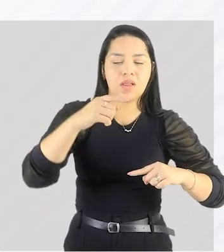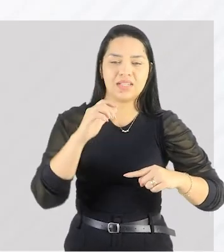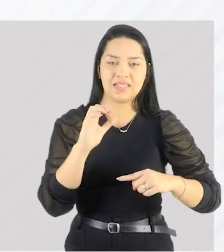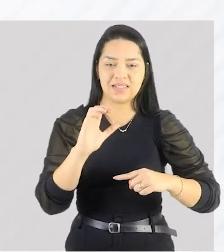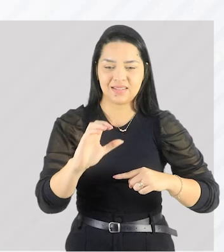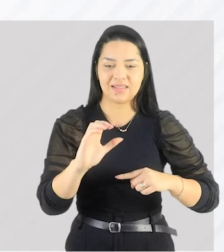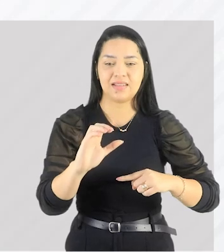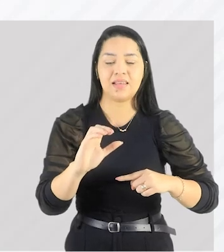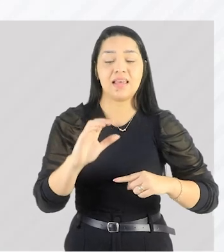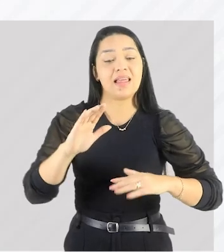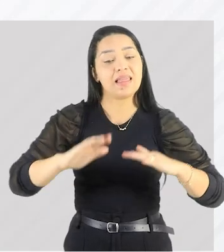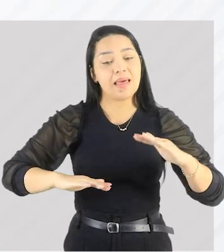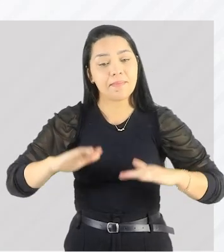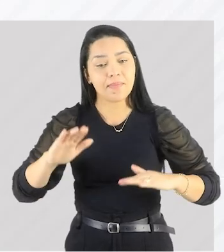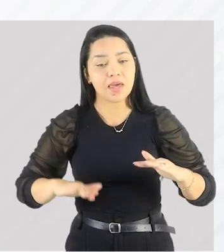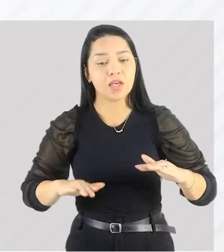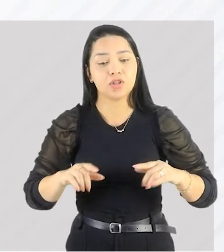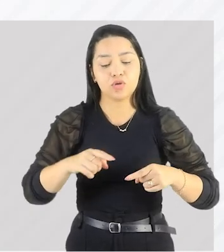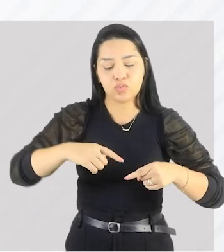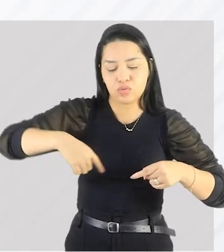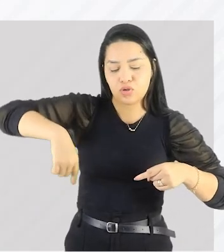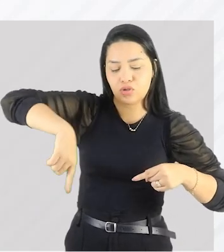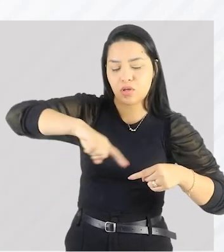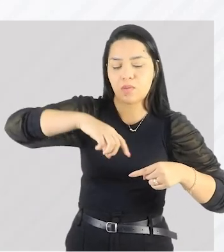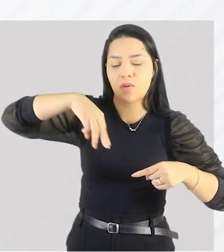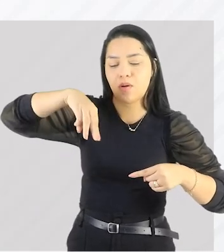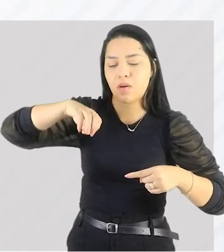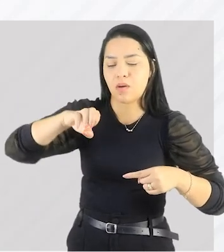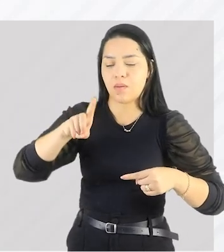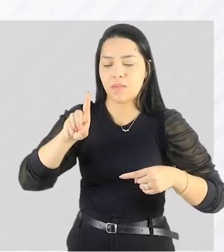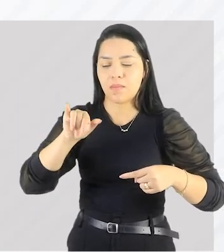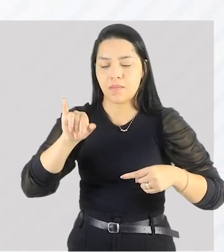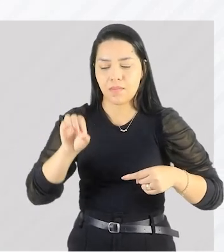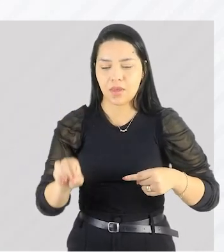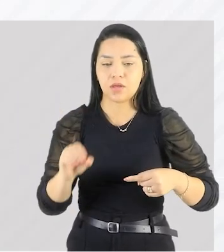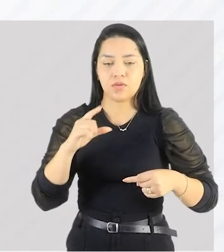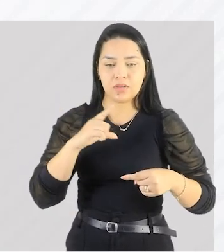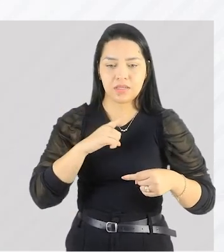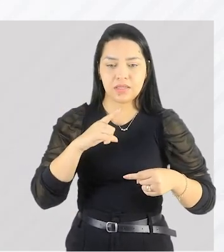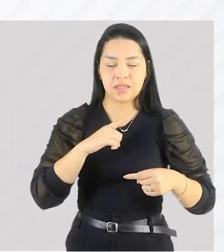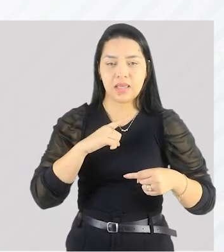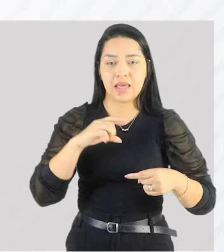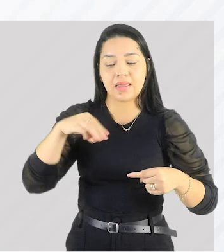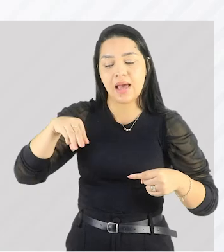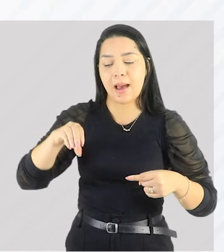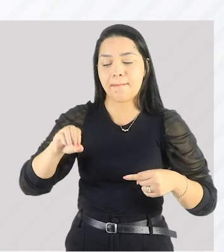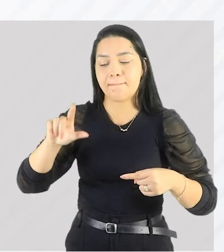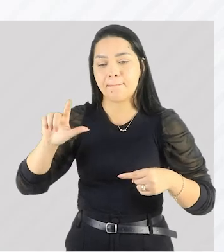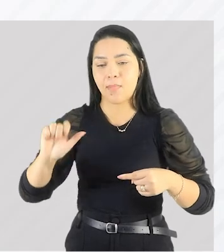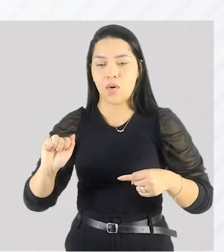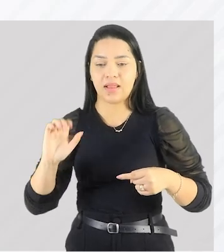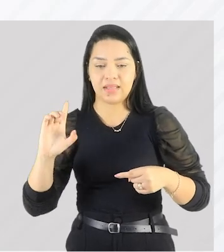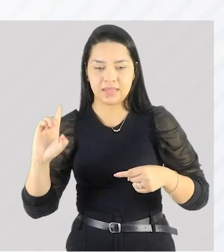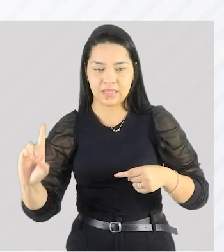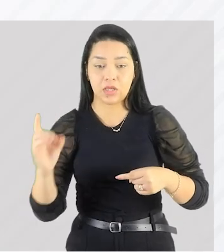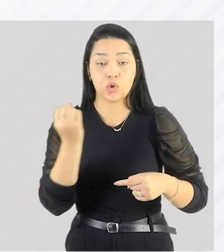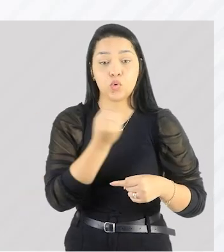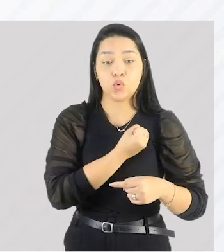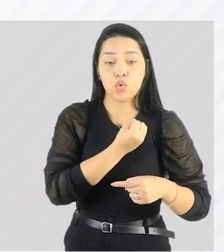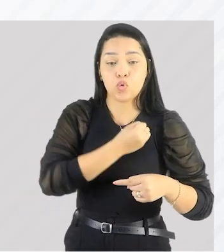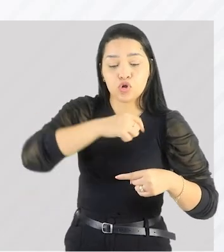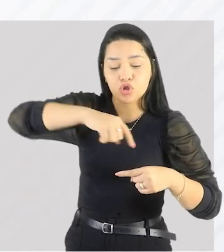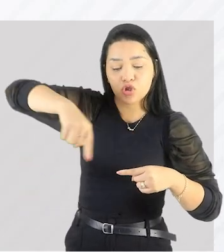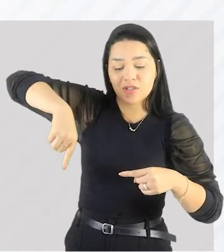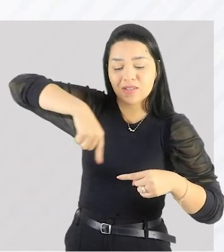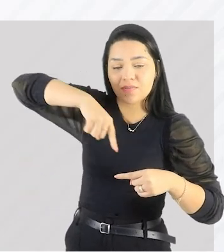C depende do diâmetro médio da circunferência da mola D, do número de